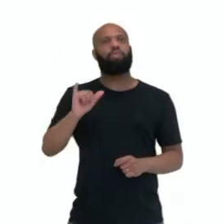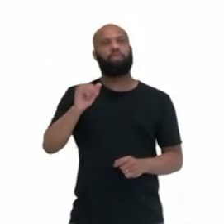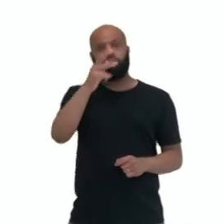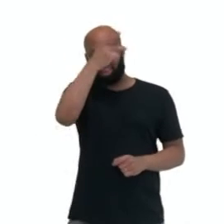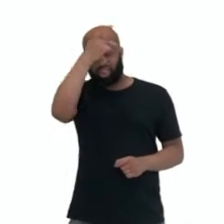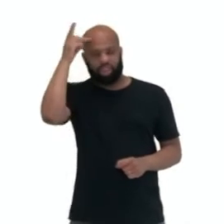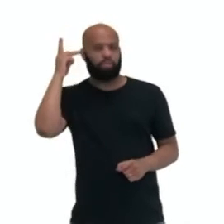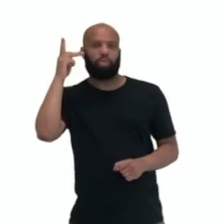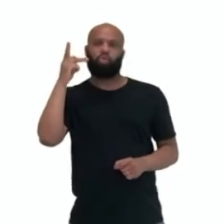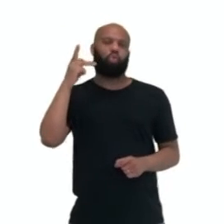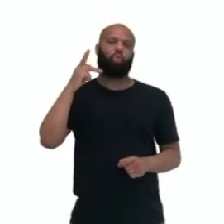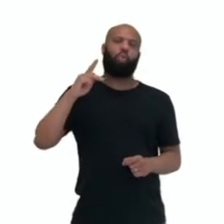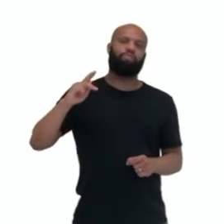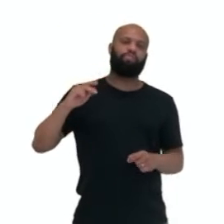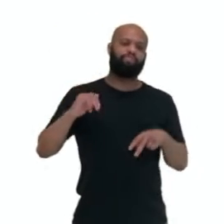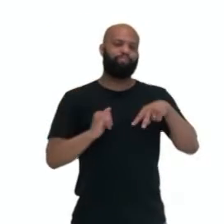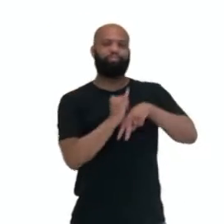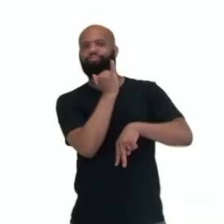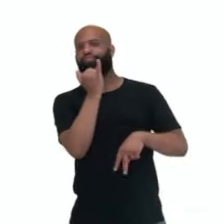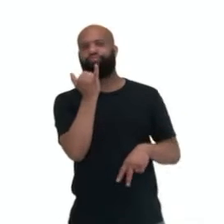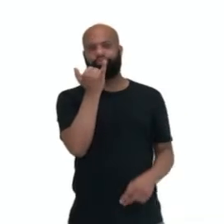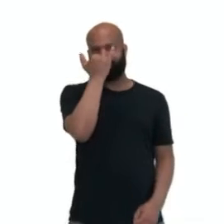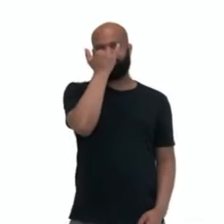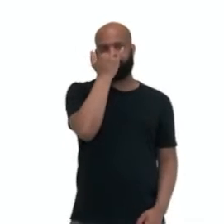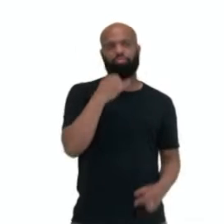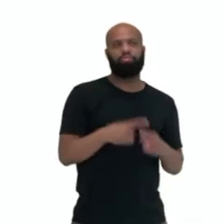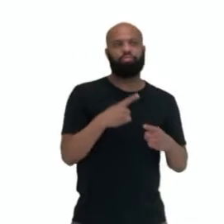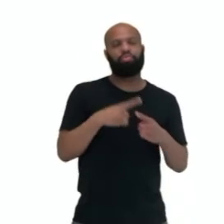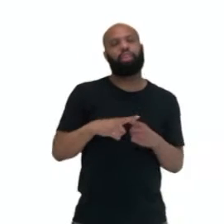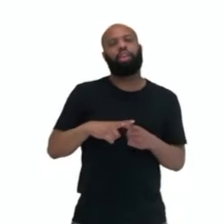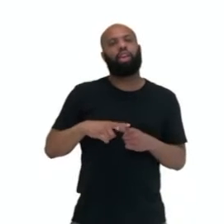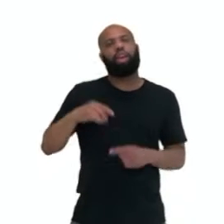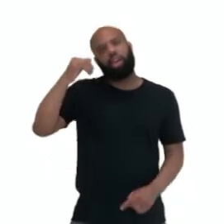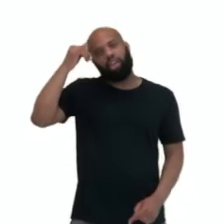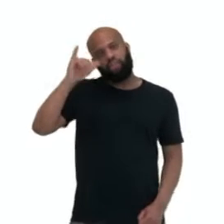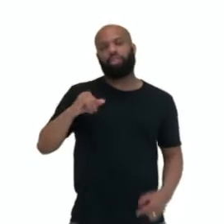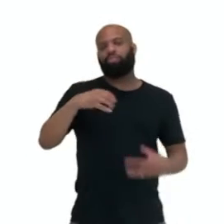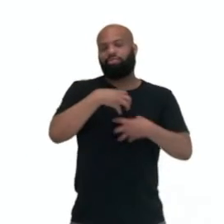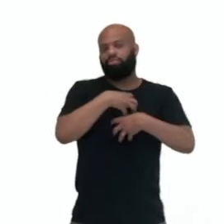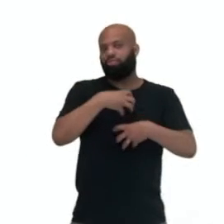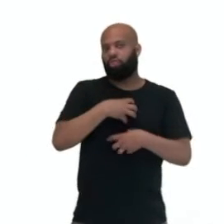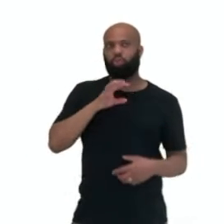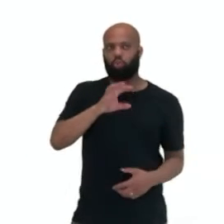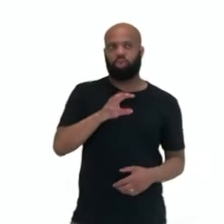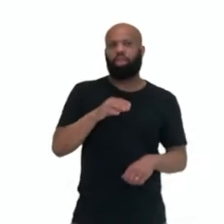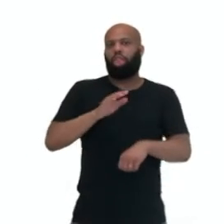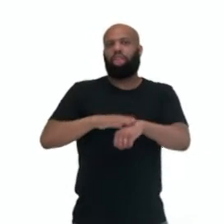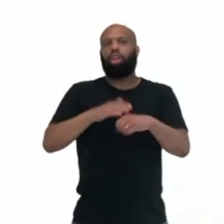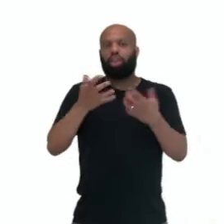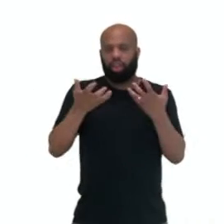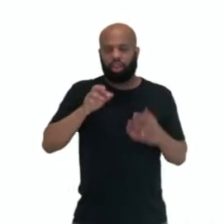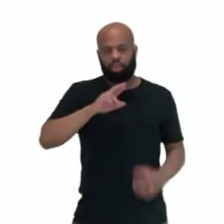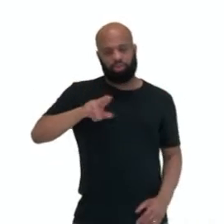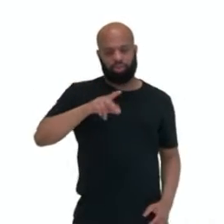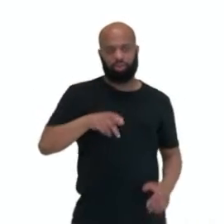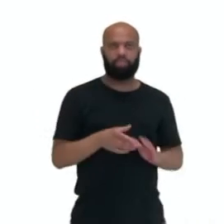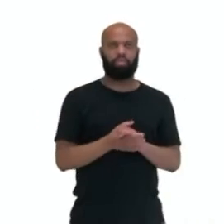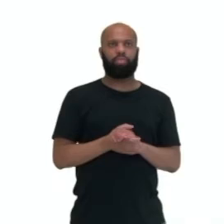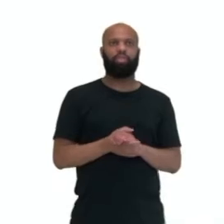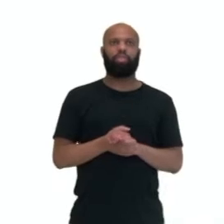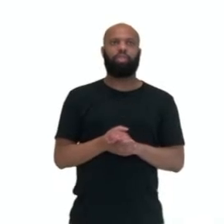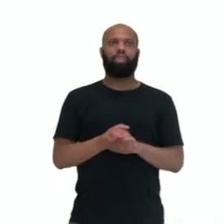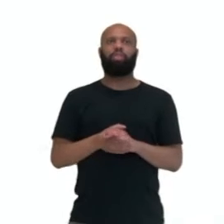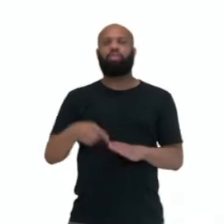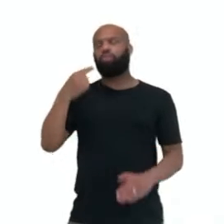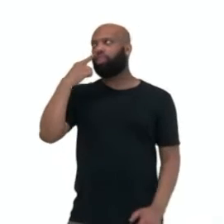meu adversário. Para que se isso venha acontecer, ele venha acontecer de uma maneira acidental, não proposital. Tá? Então aqui